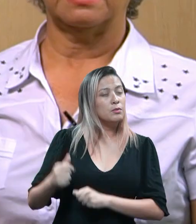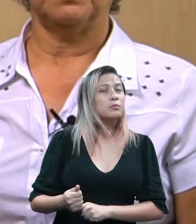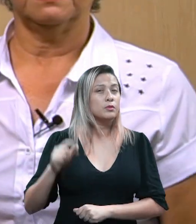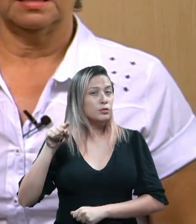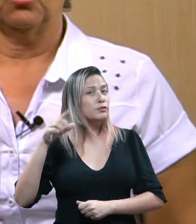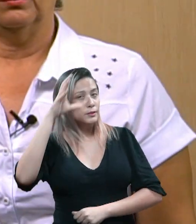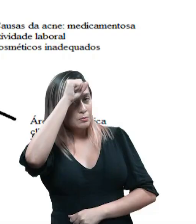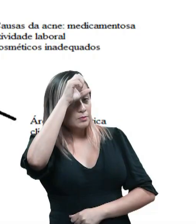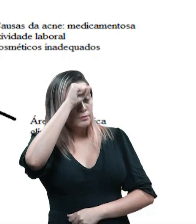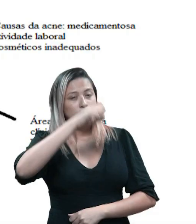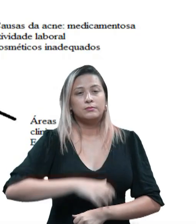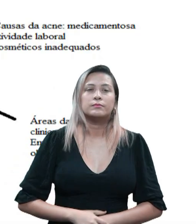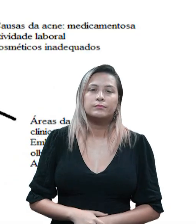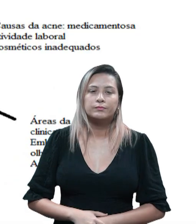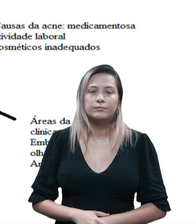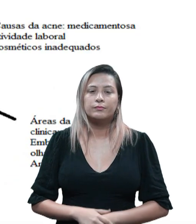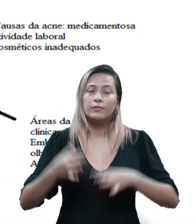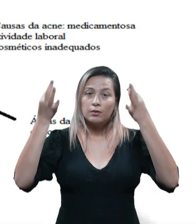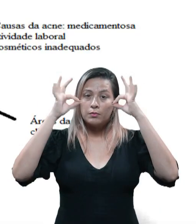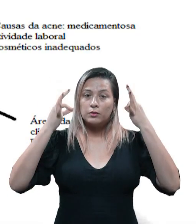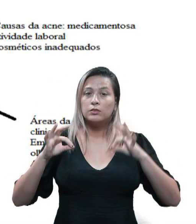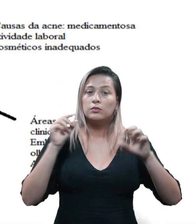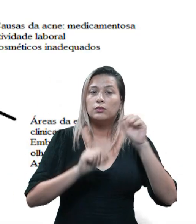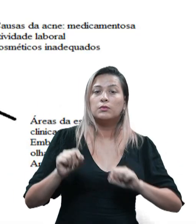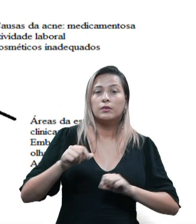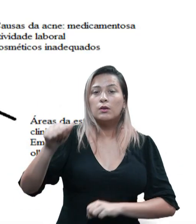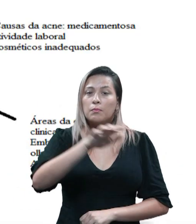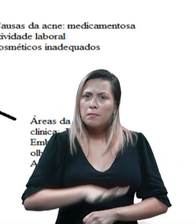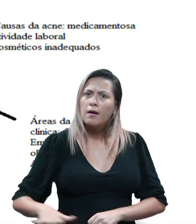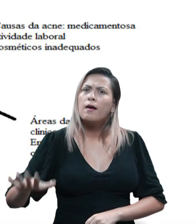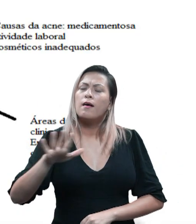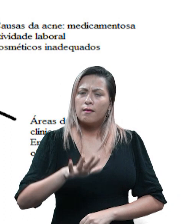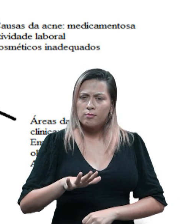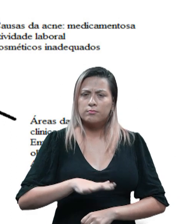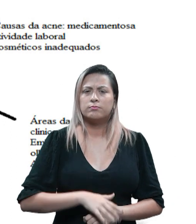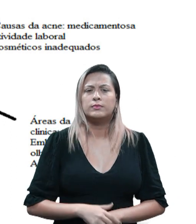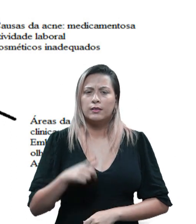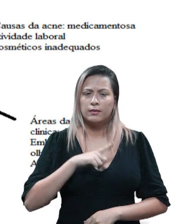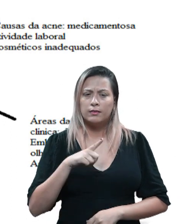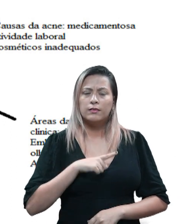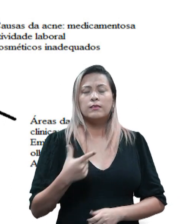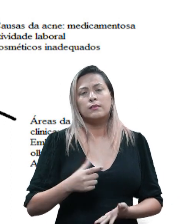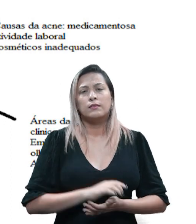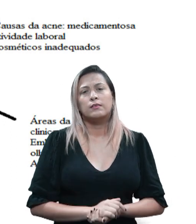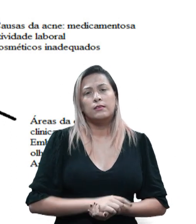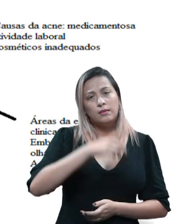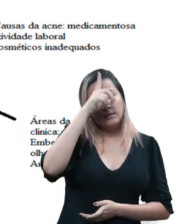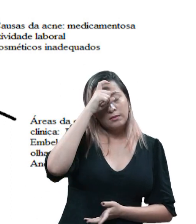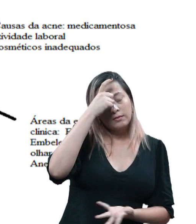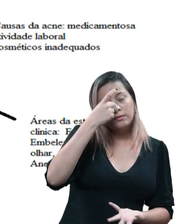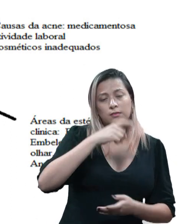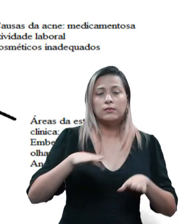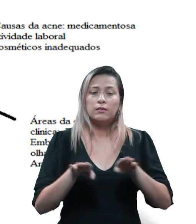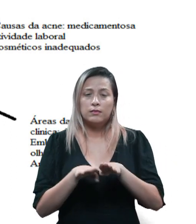você aprendeu. A estética é uma área abrangente, composta de parte clínica, estética